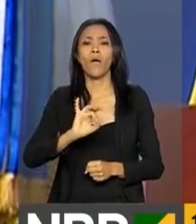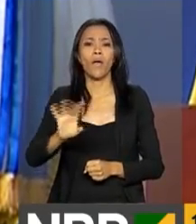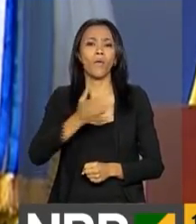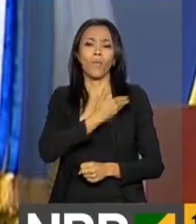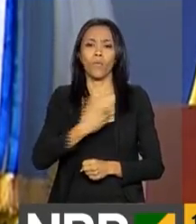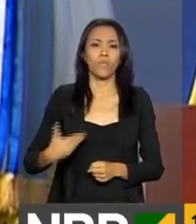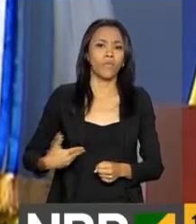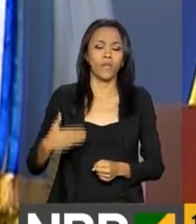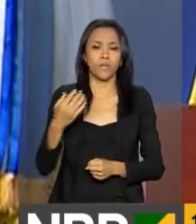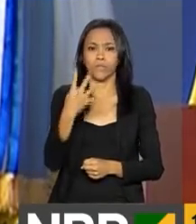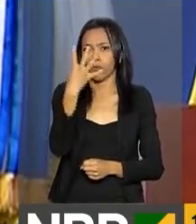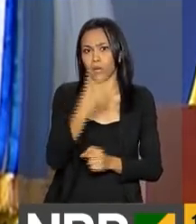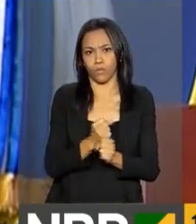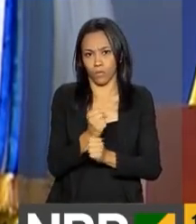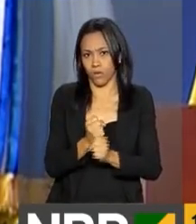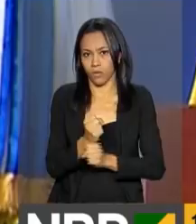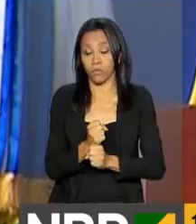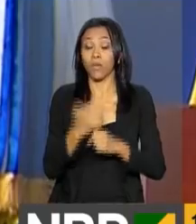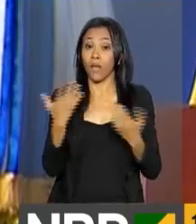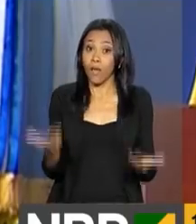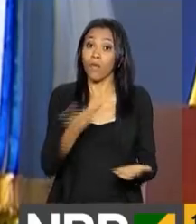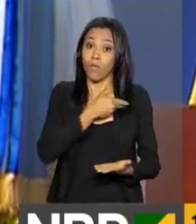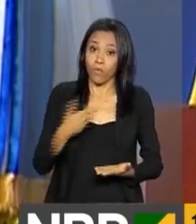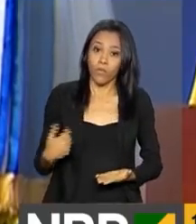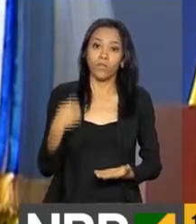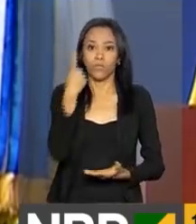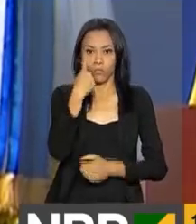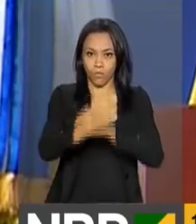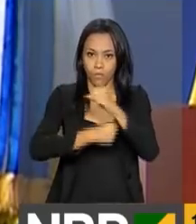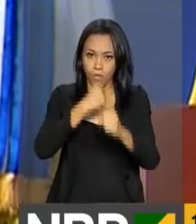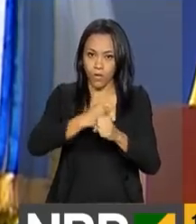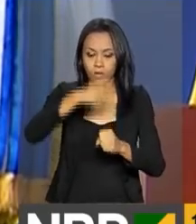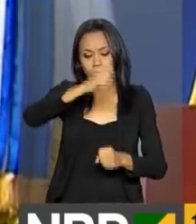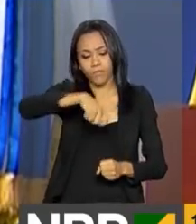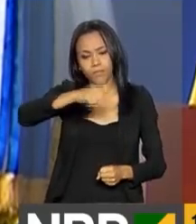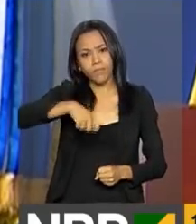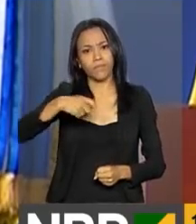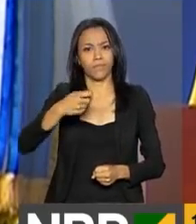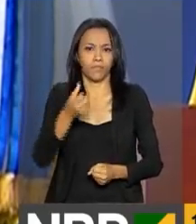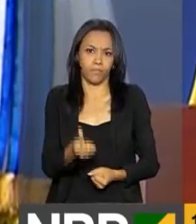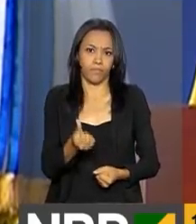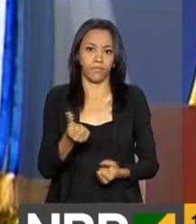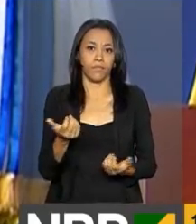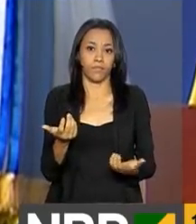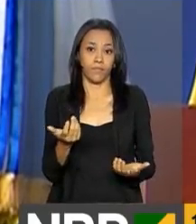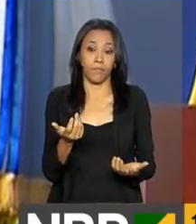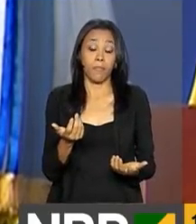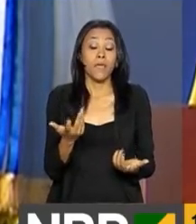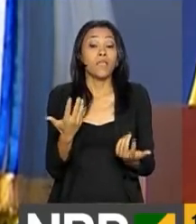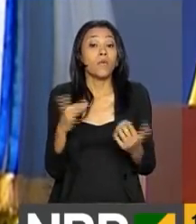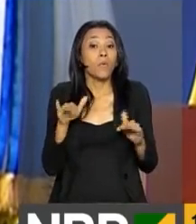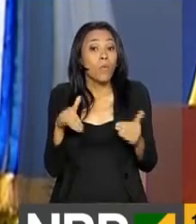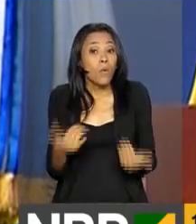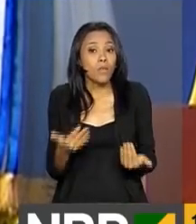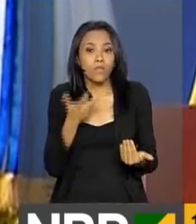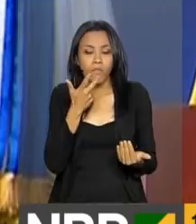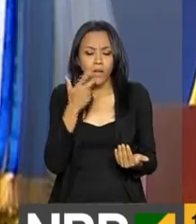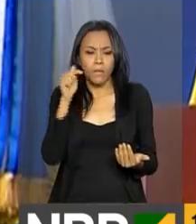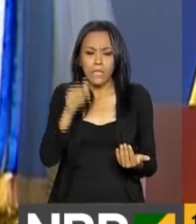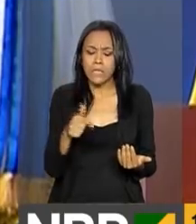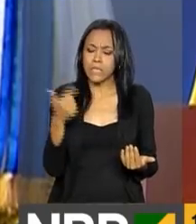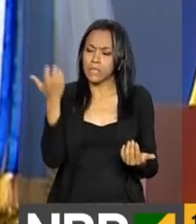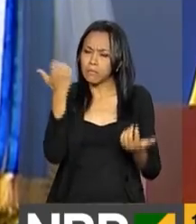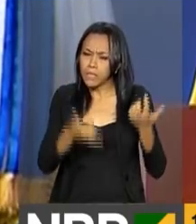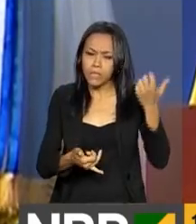de 8 anos, é um governo de 1 ano e 8 meses. E quando eu vejo o ministro Raul Jungmann, o relato extraordinário